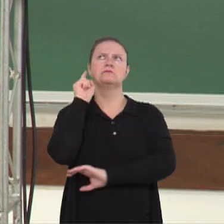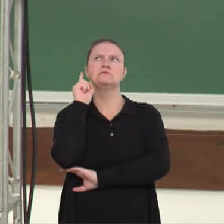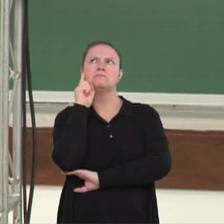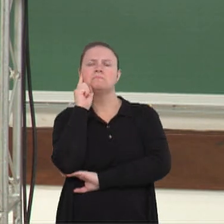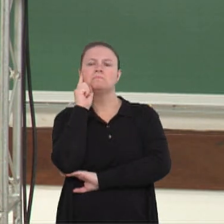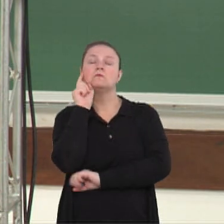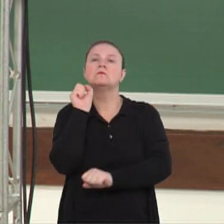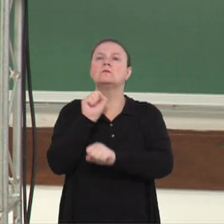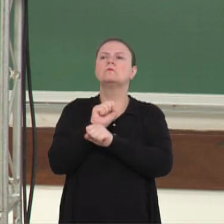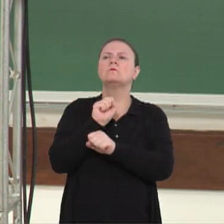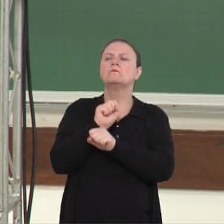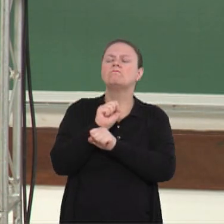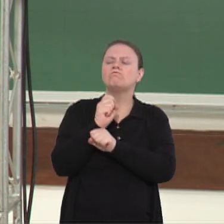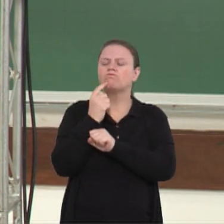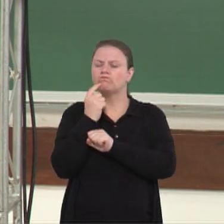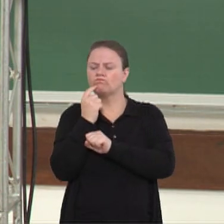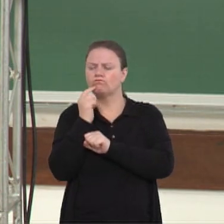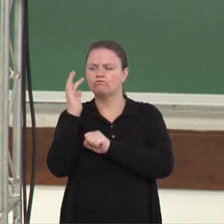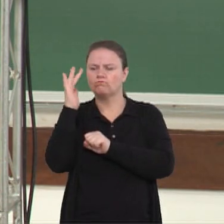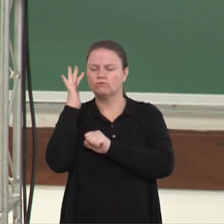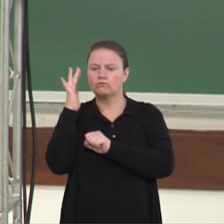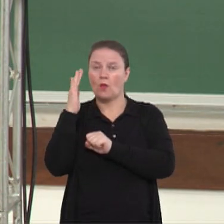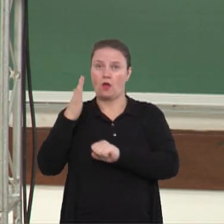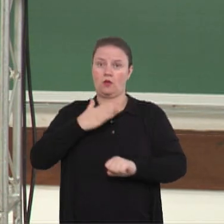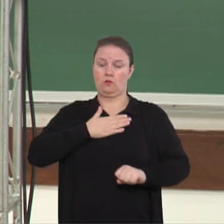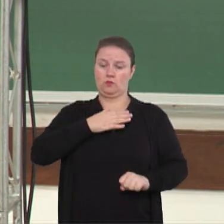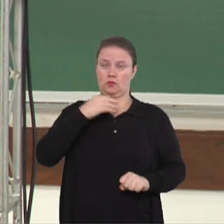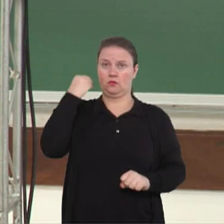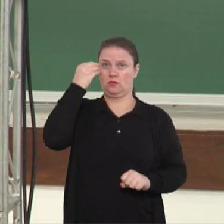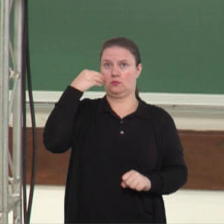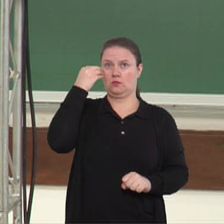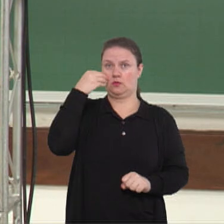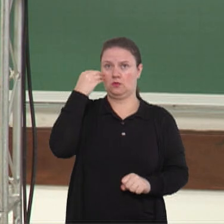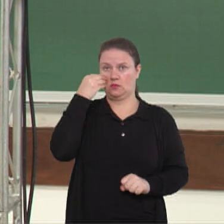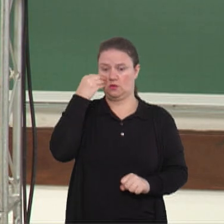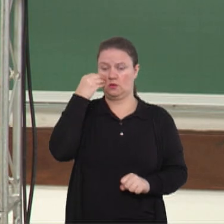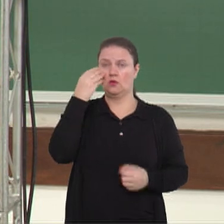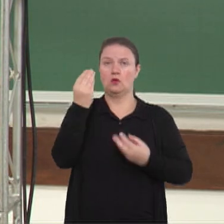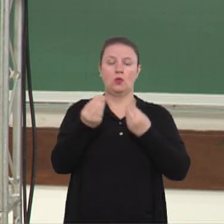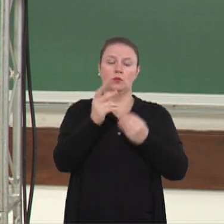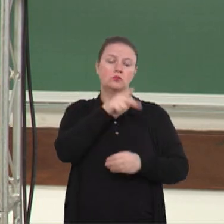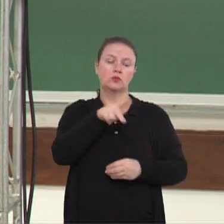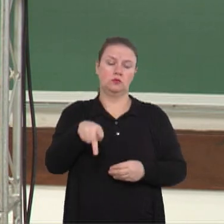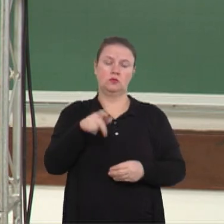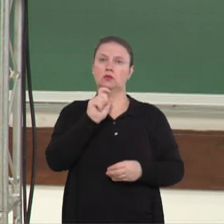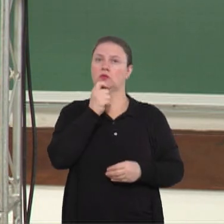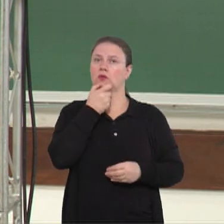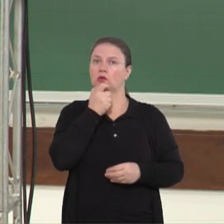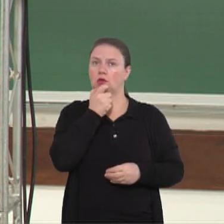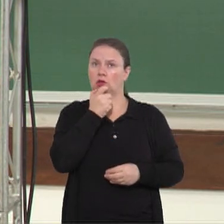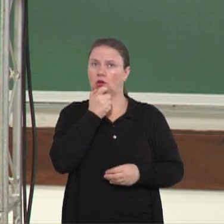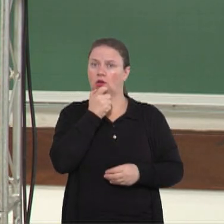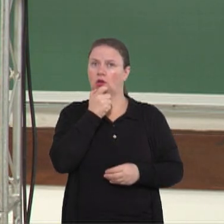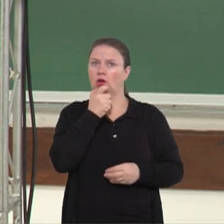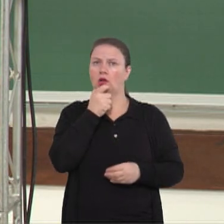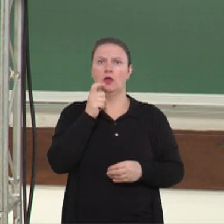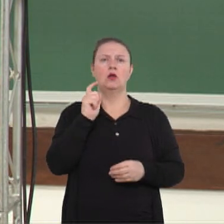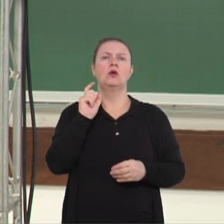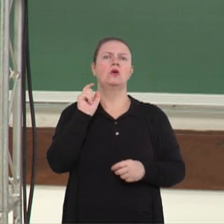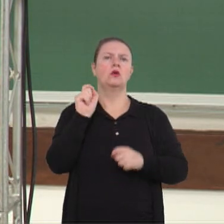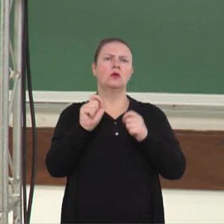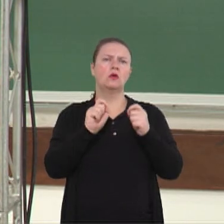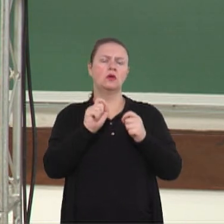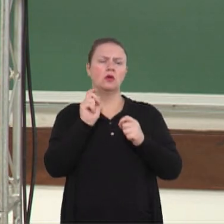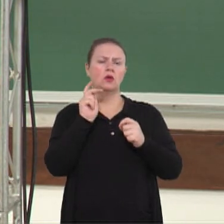para pensar no na minha o professor de inglês a gente fala muito sobre verbos modais em várias séries mas nem sempre os alunos mais